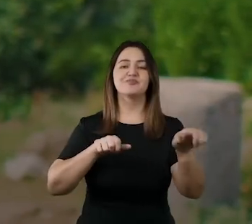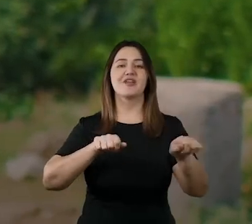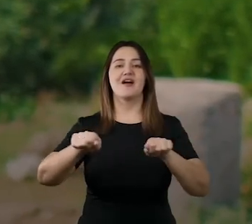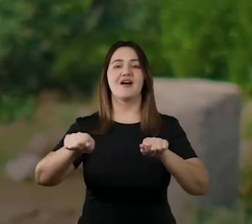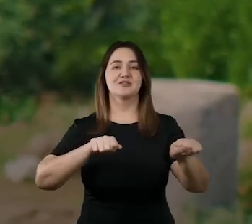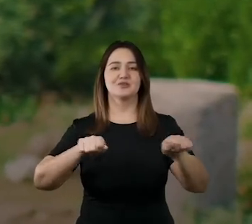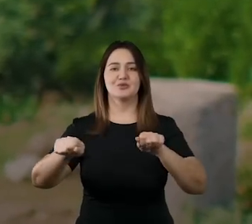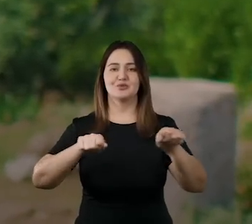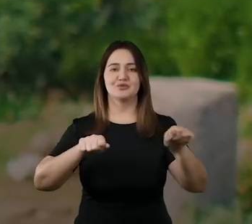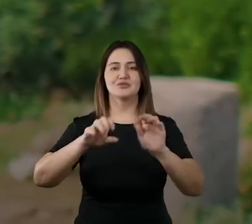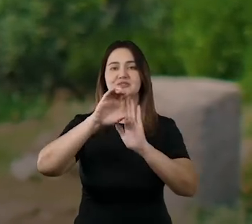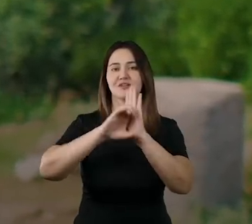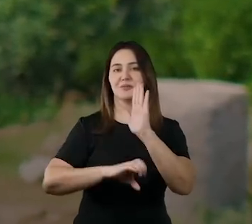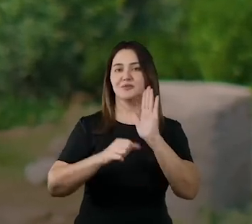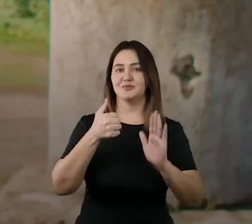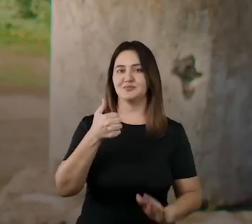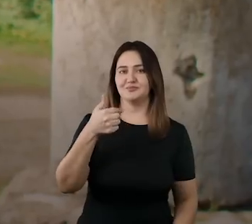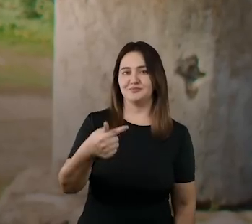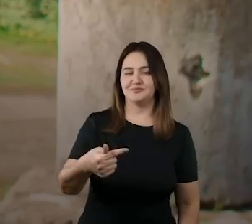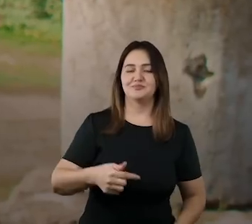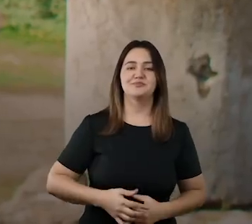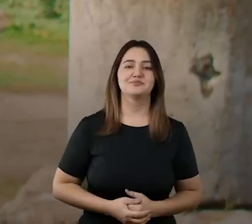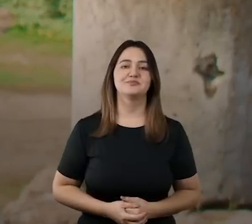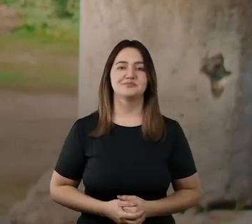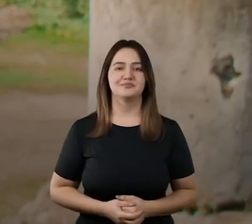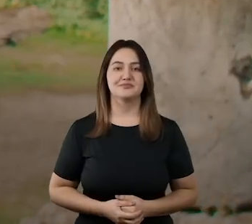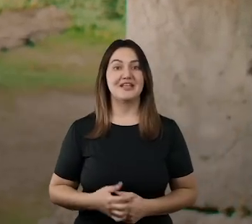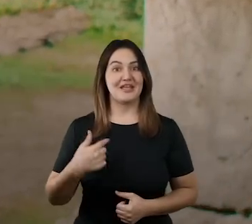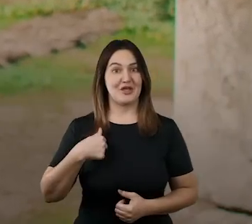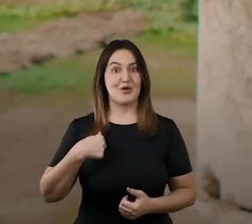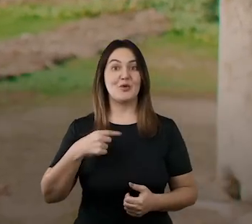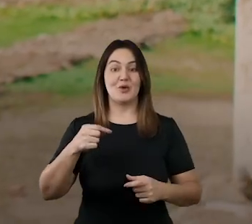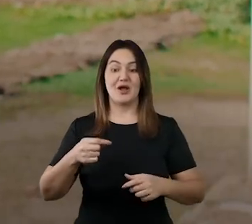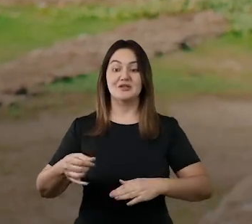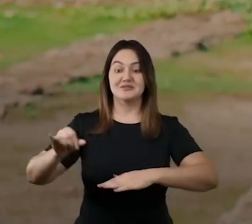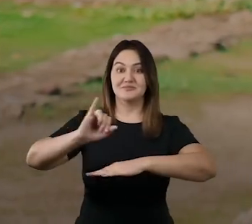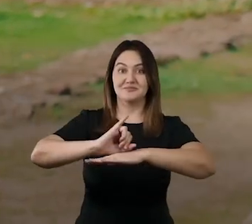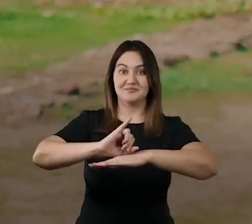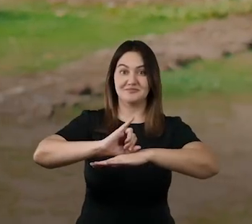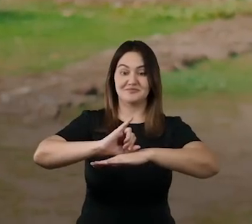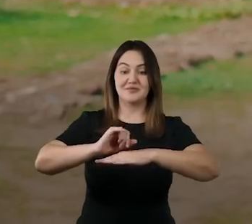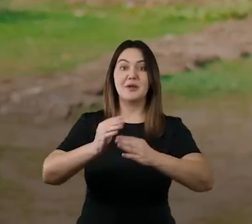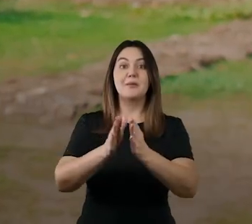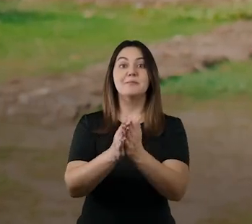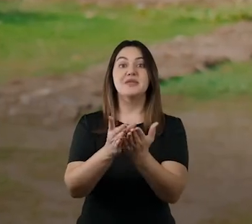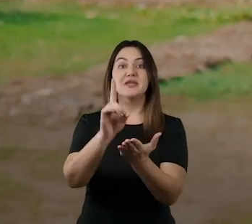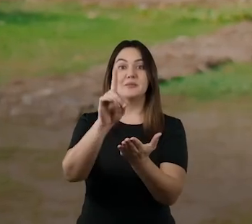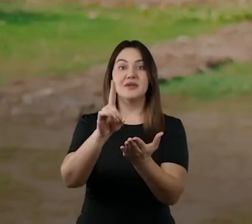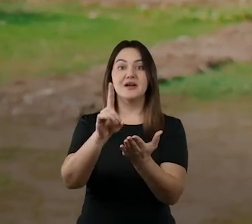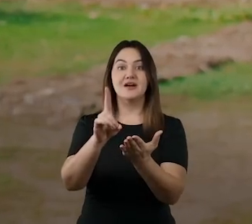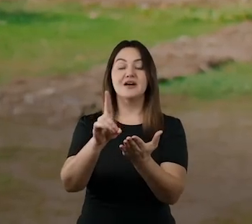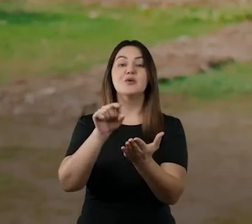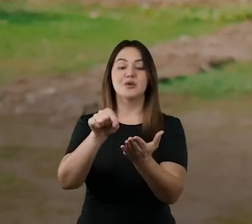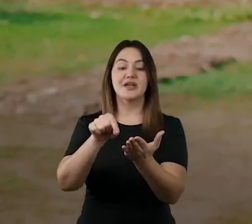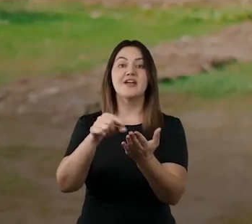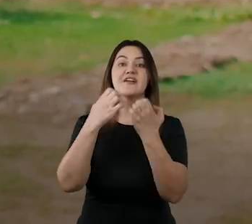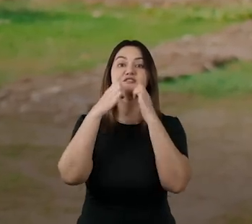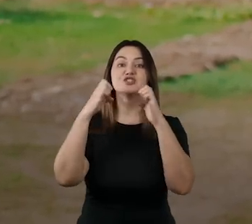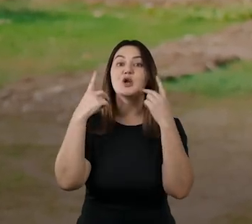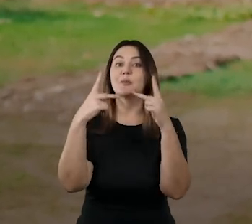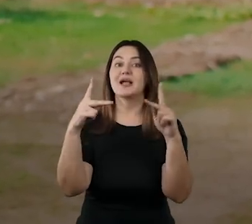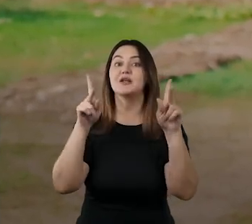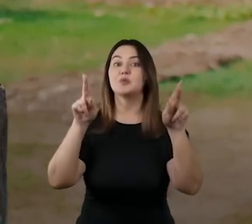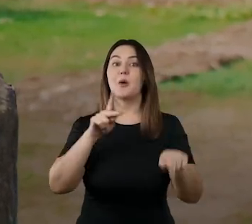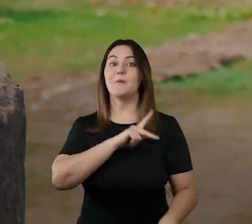dos Apóstolos, capítulo 17. E olha o privilégio, eu estou colocando a Bíblia com o evangelho pregado por Paulo